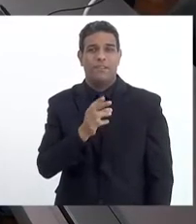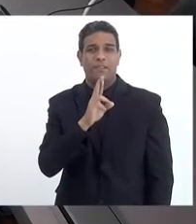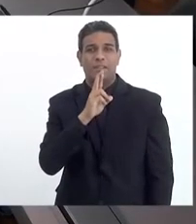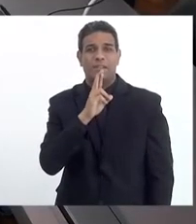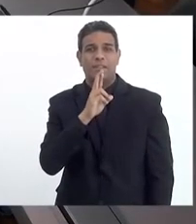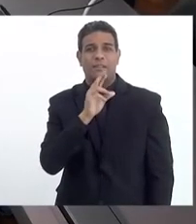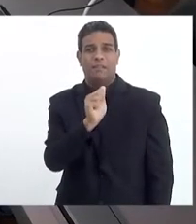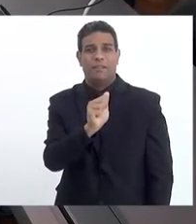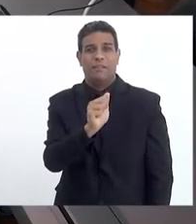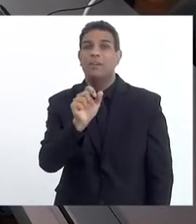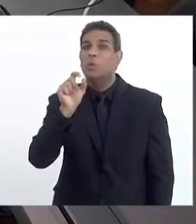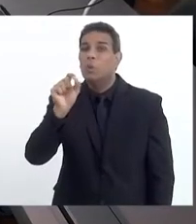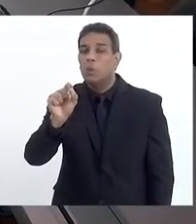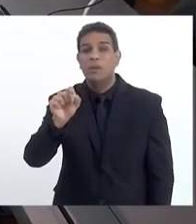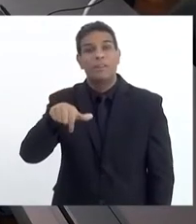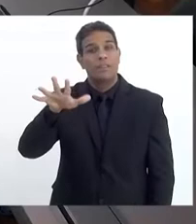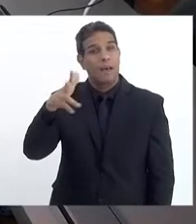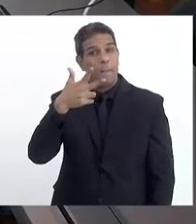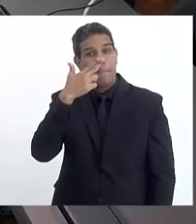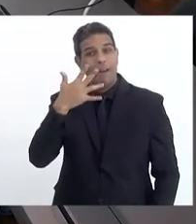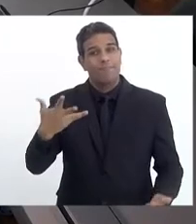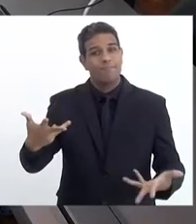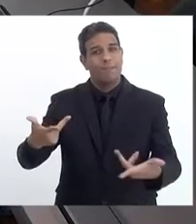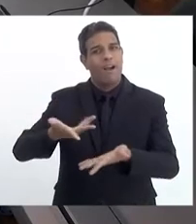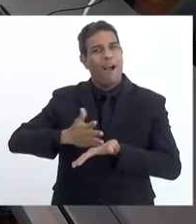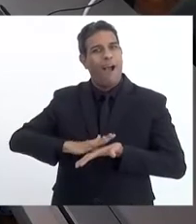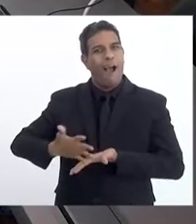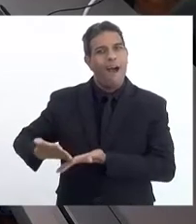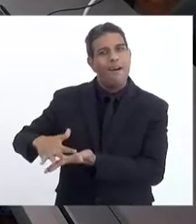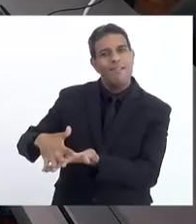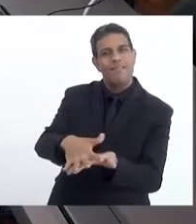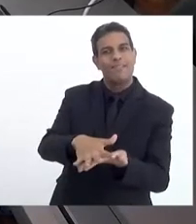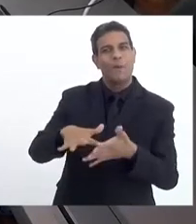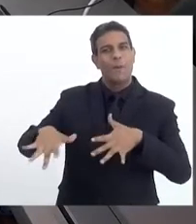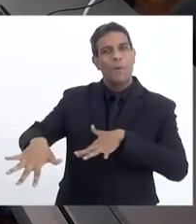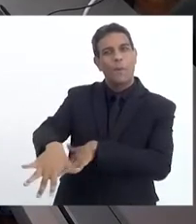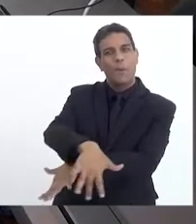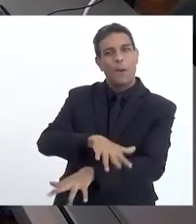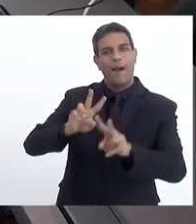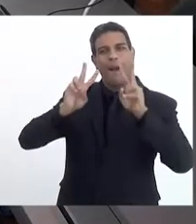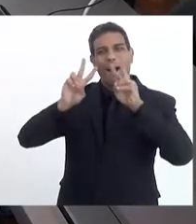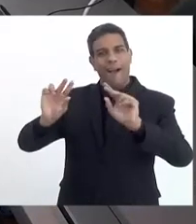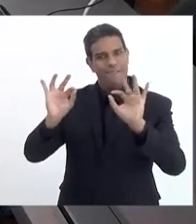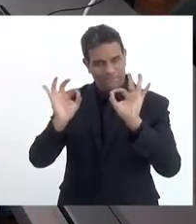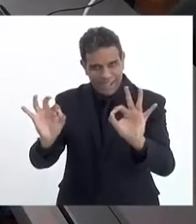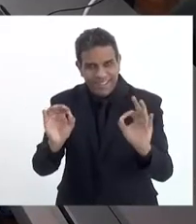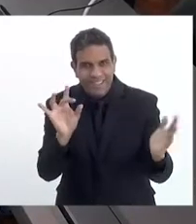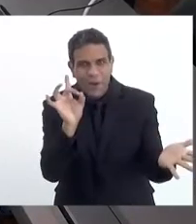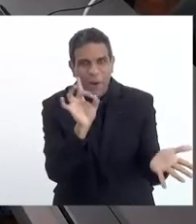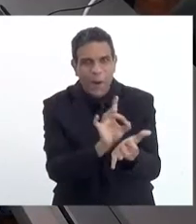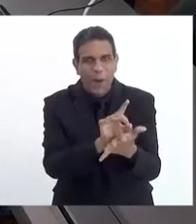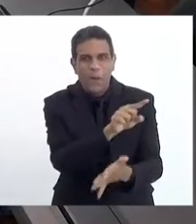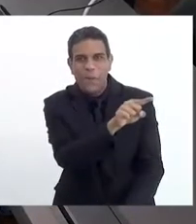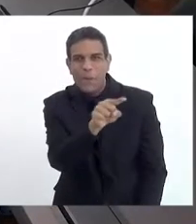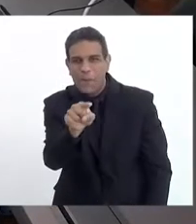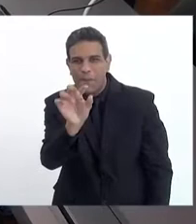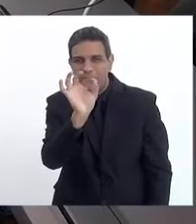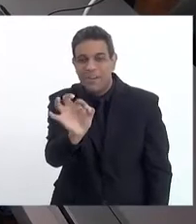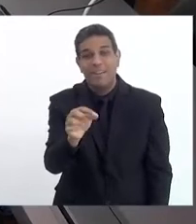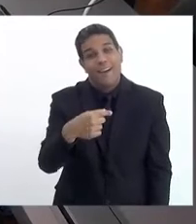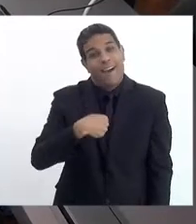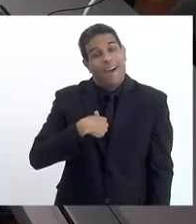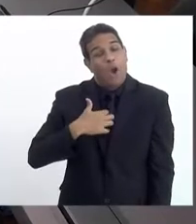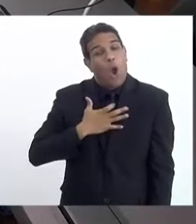que Vossa Excelência é um excelente sambista. Por conta do... Não, quem fez é por causa da... É. Eu disse